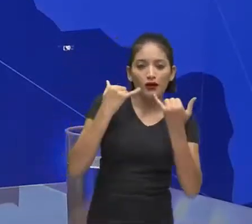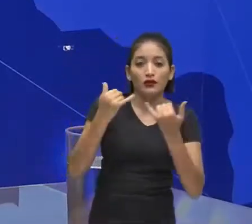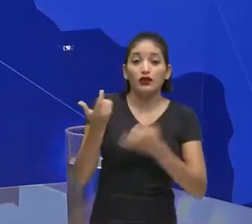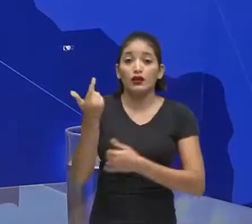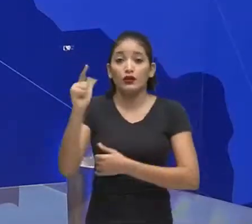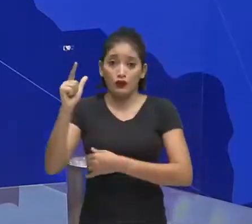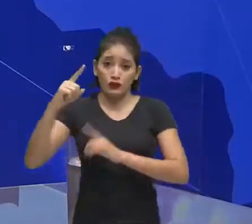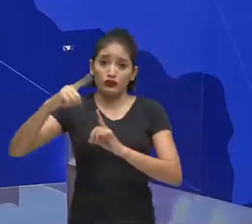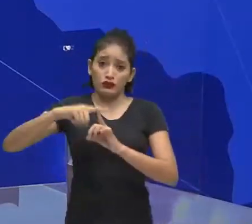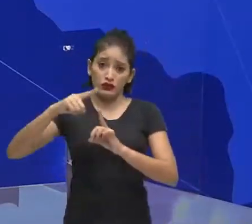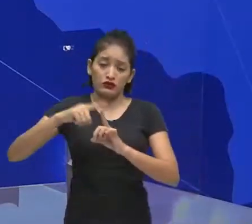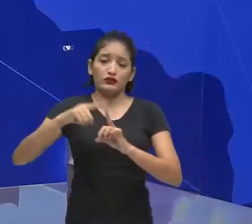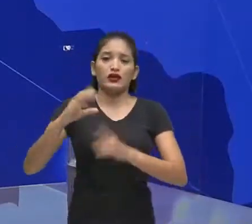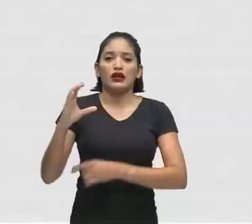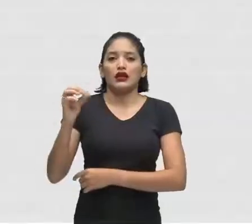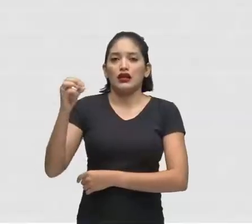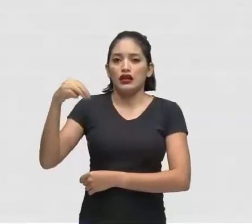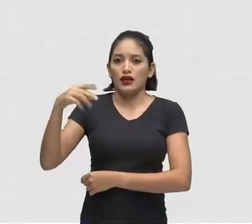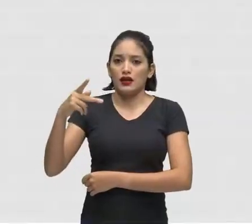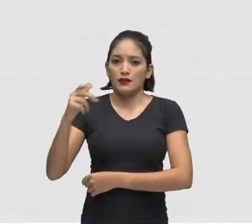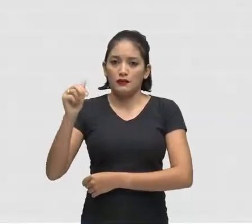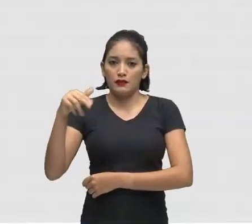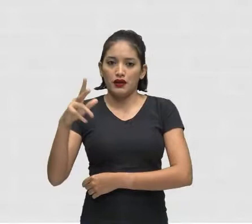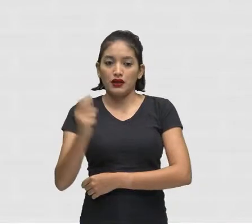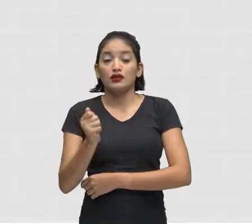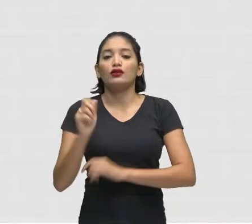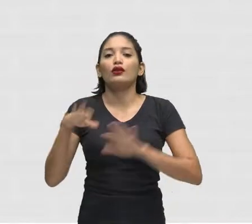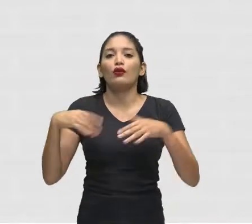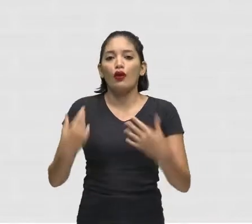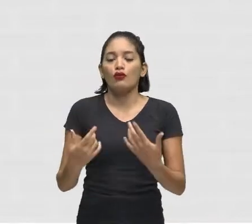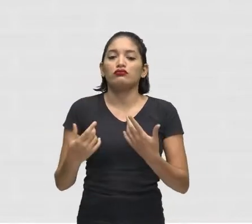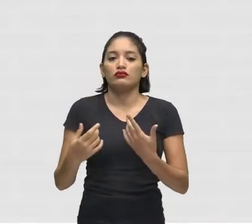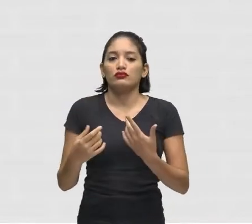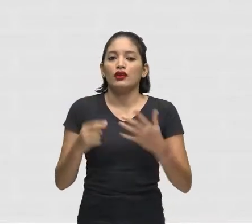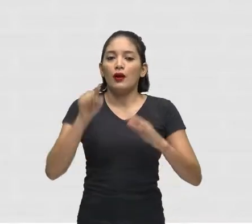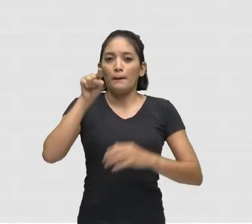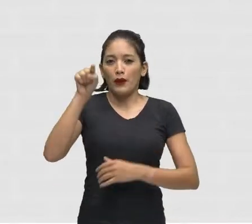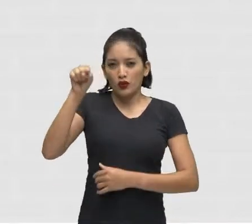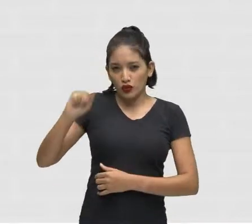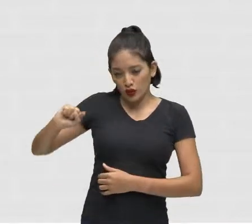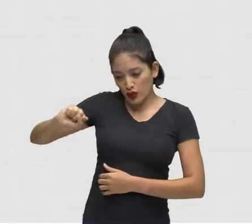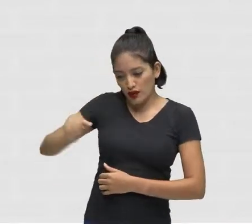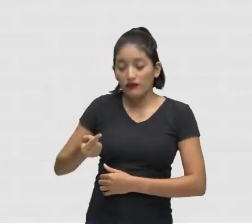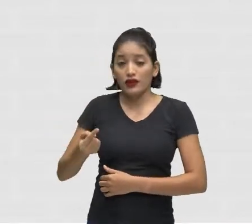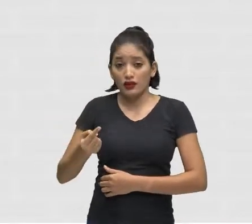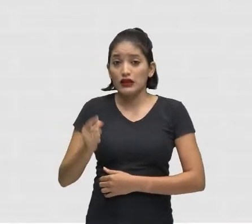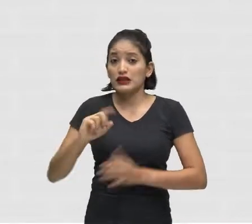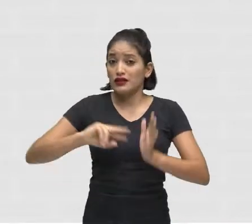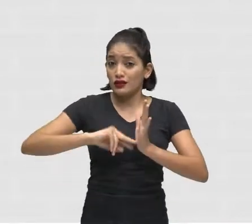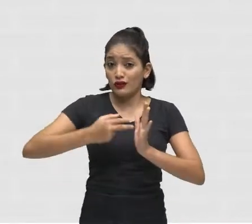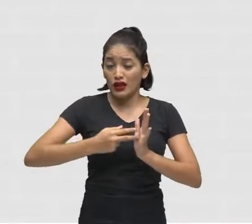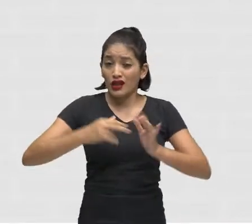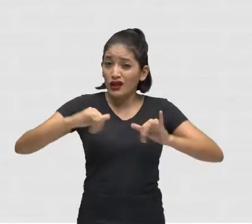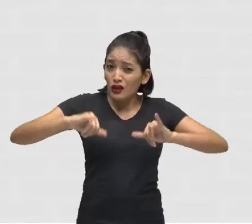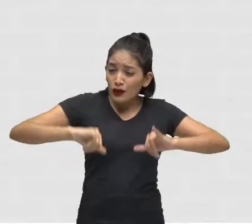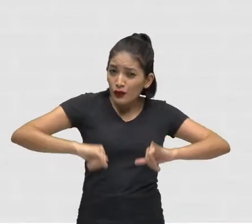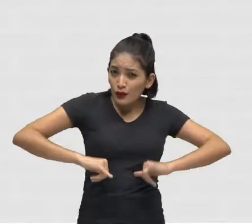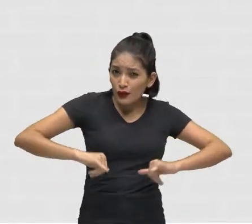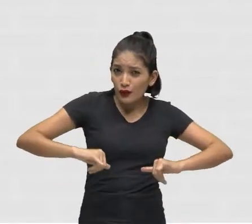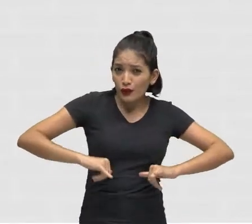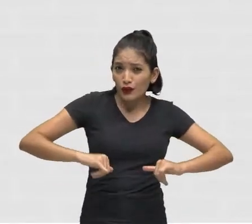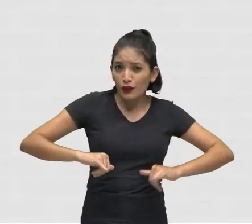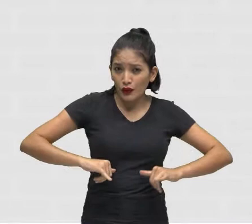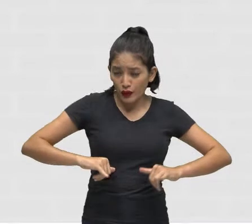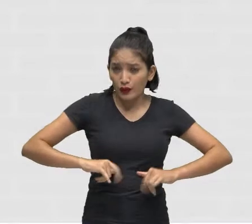campanhas. Uma dessas campanhas foi a campanha do ponto e vírgula, né? Que significa entender que o sofrimento ele é um ponto,